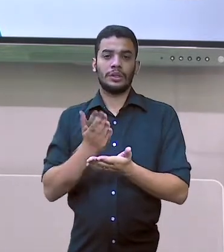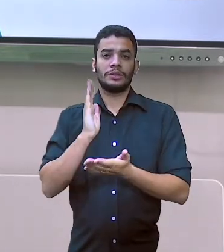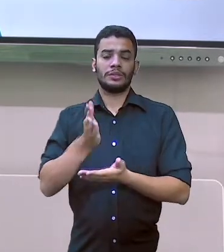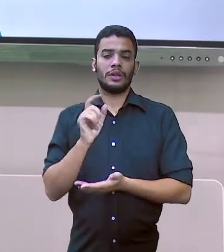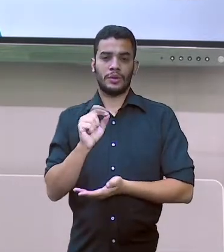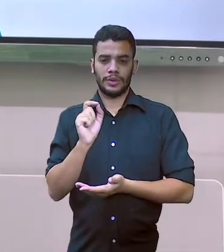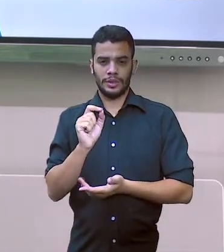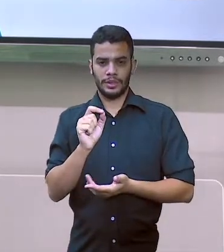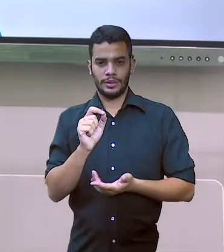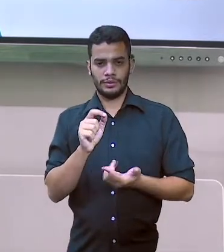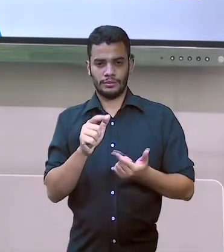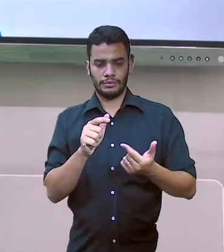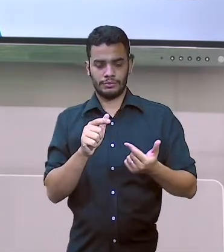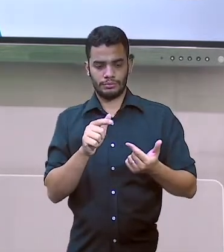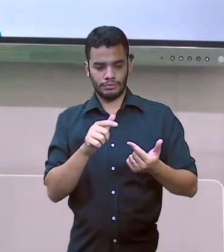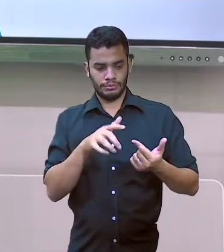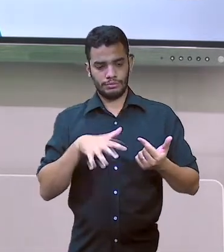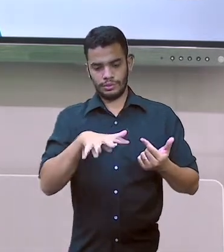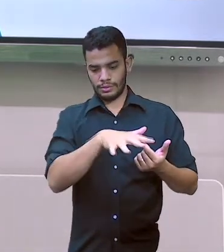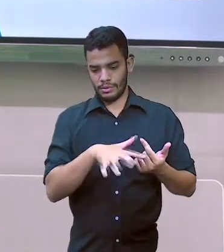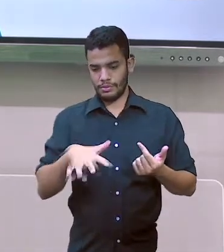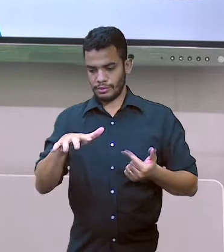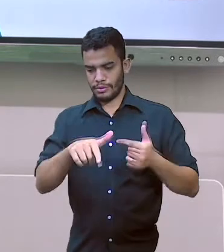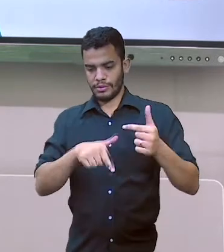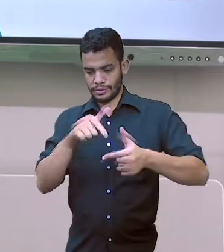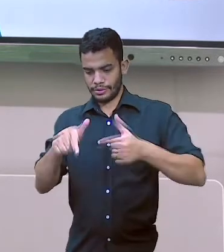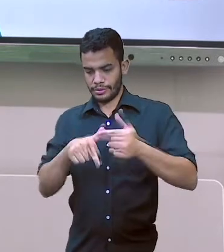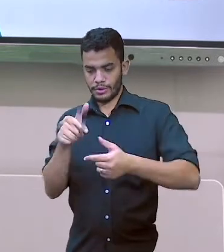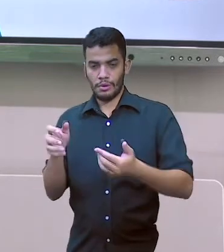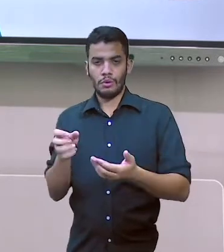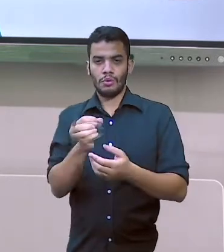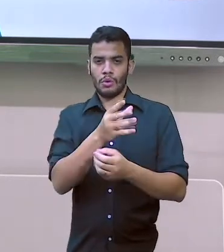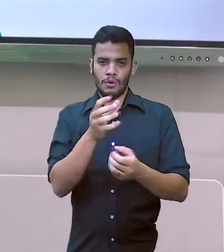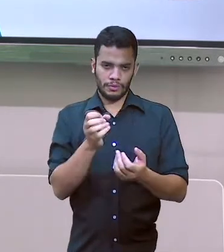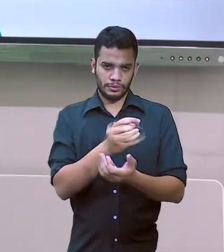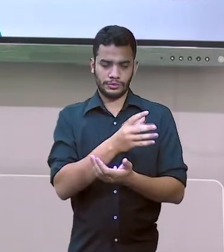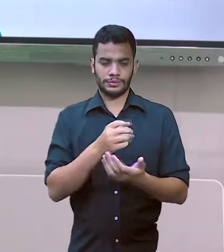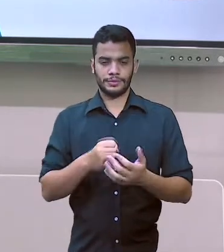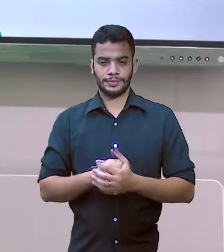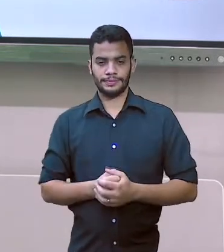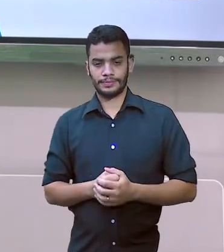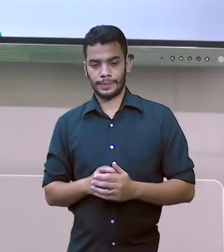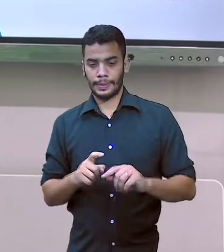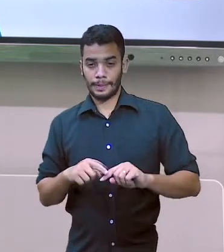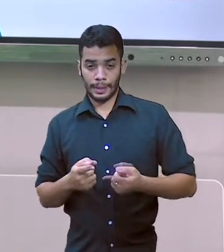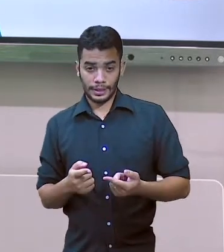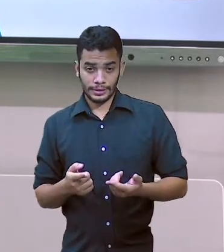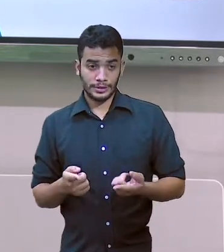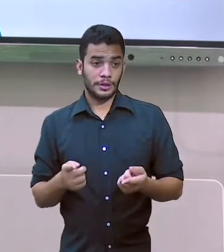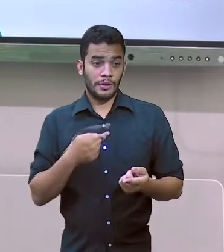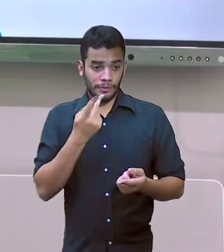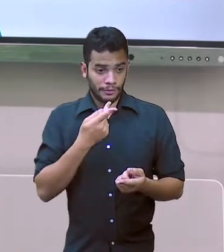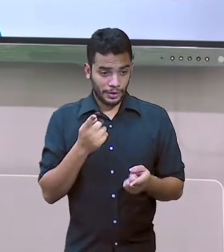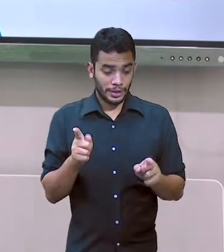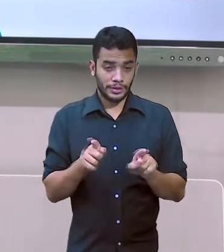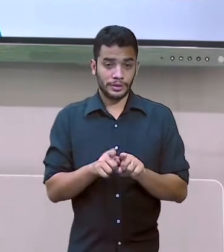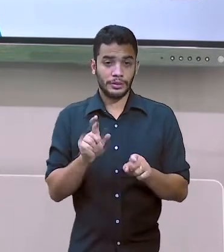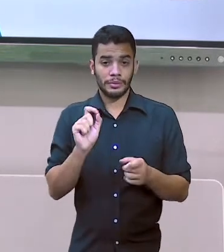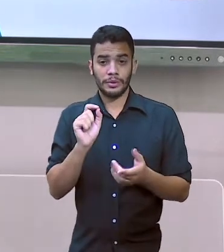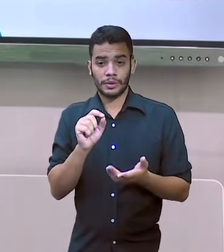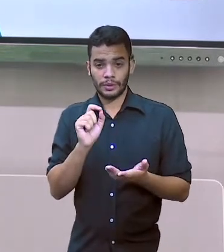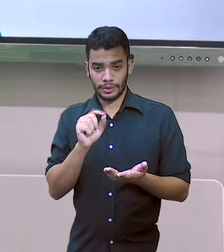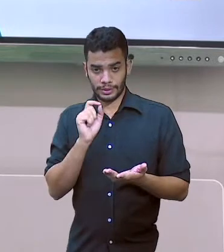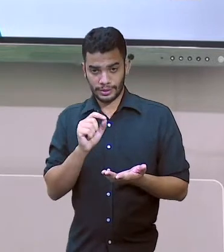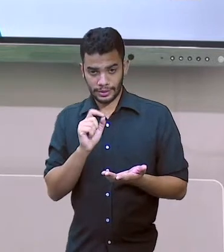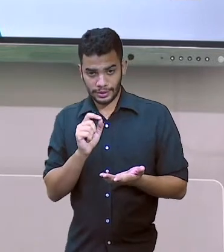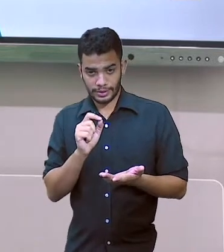Na verdade, eu brinco comigo que a aula que nós tivemos, na verdade, ela é uma pavimentação